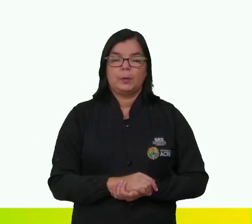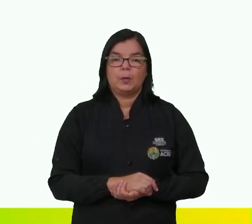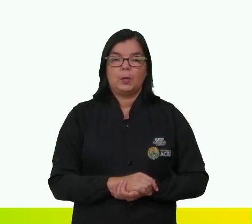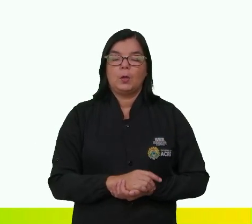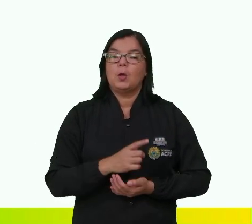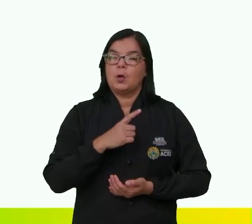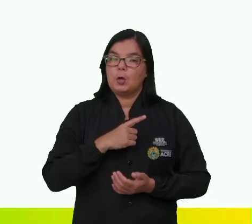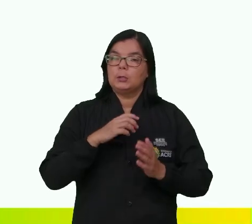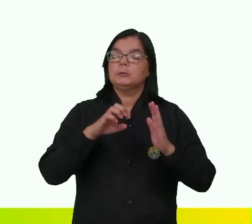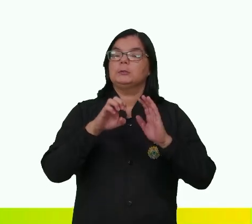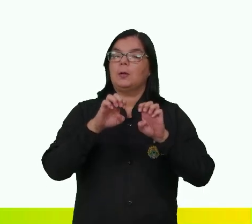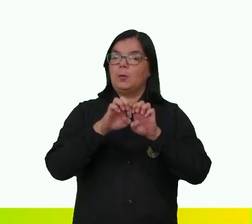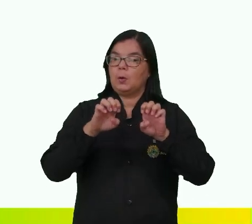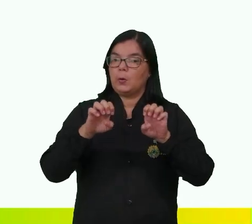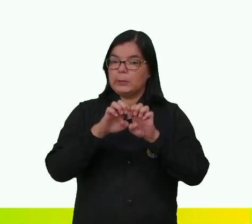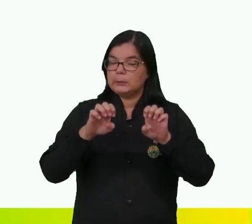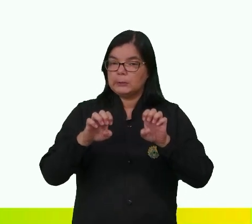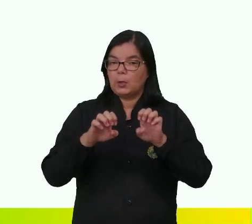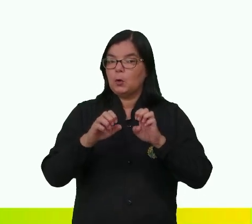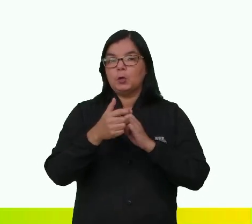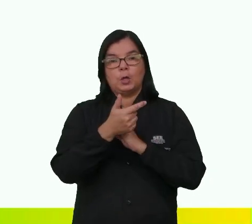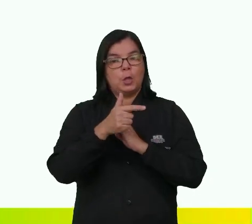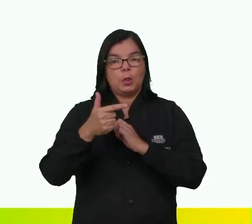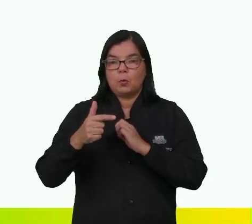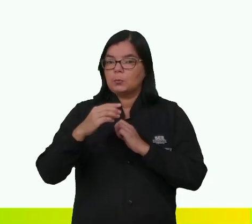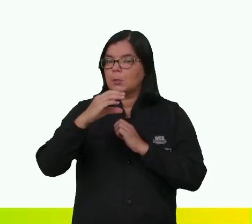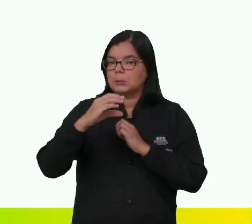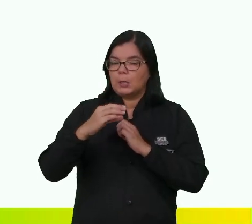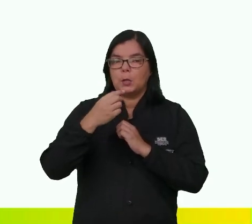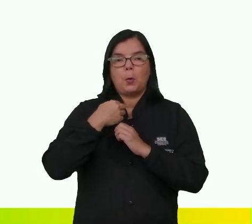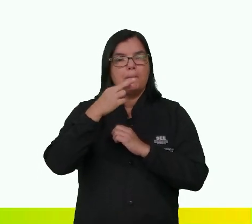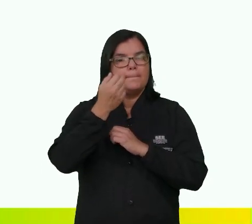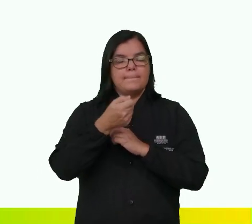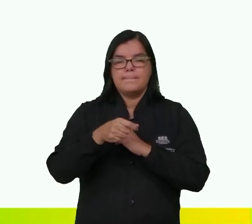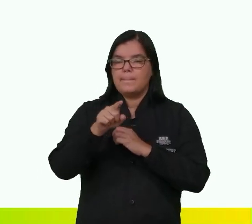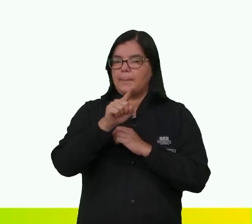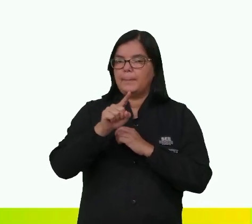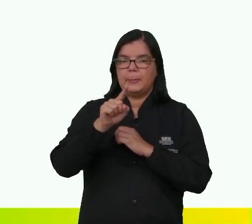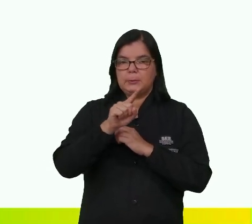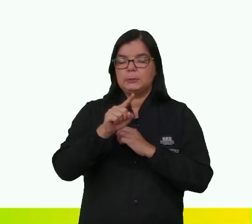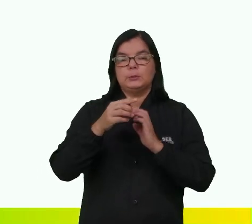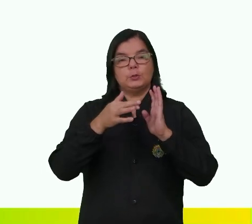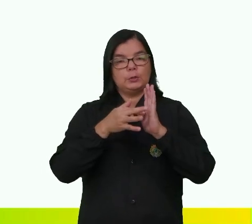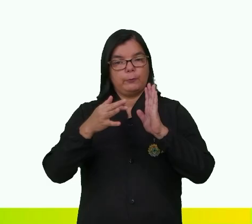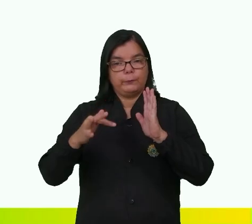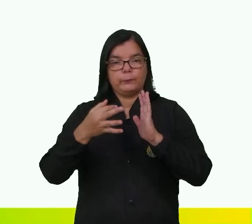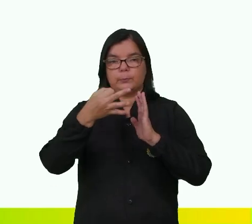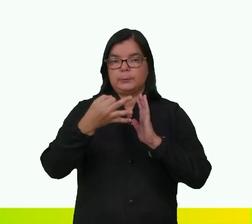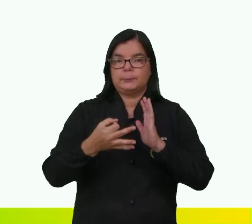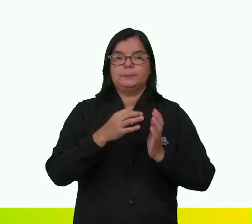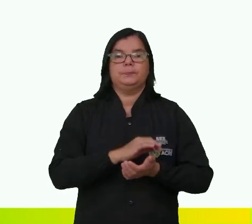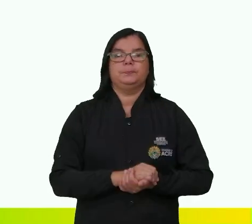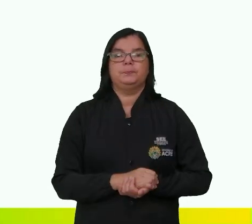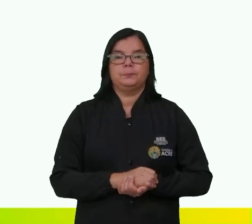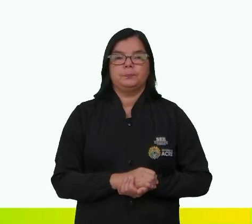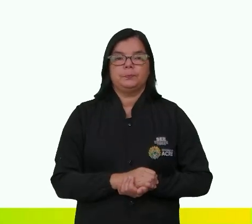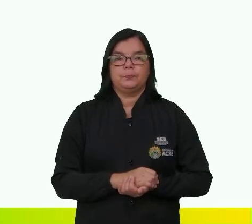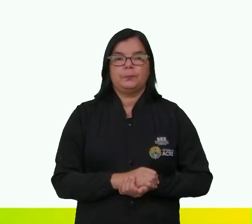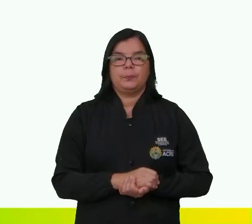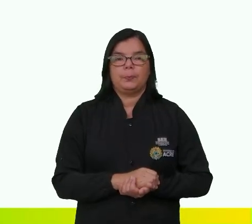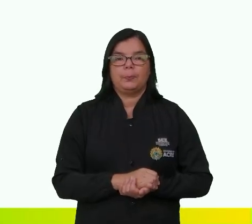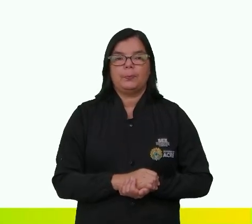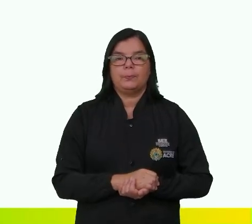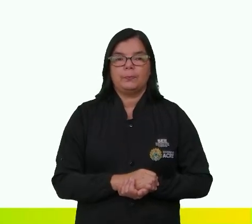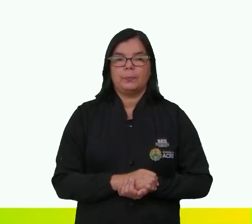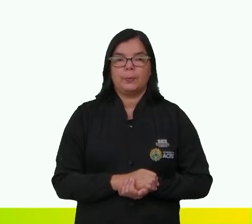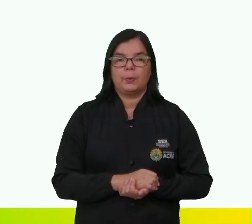equação incompleta, eu não preciso da fórmula de Bhaskara para resolvê-la. Então, eu vou fazer o seguinte, ó. Eu só vou olhar para essa parte